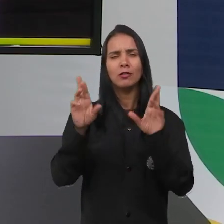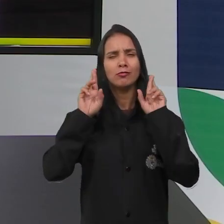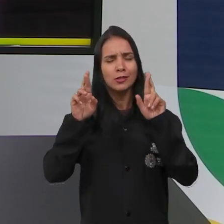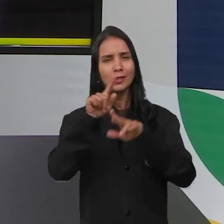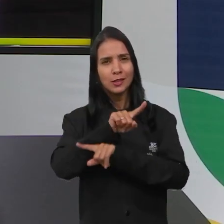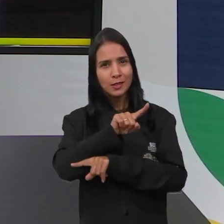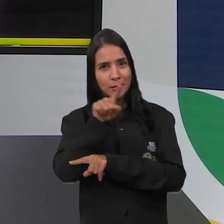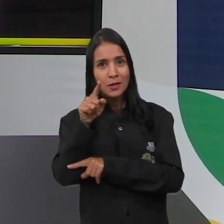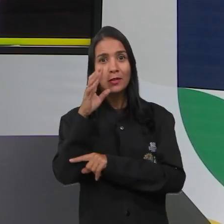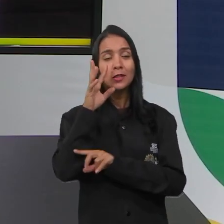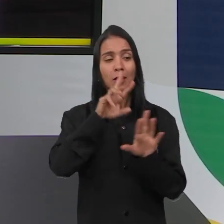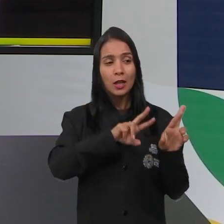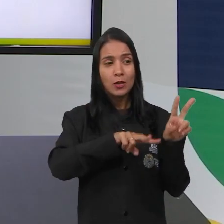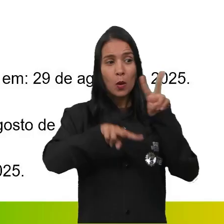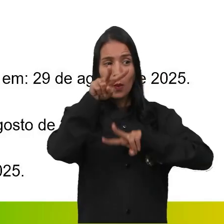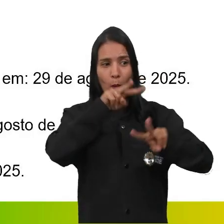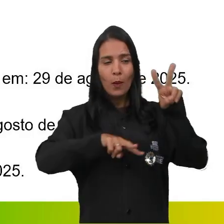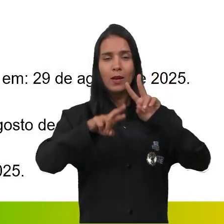para você poder